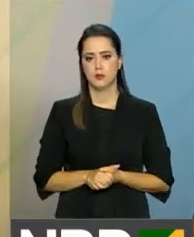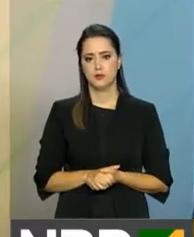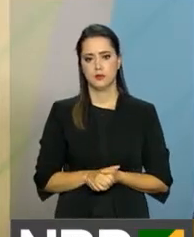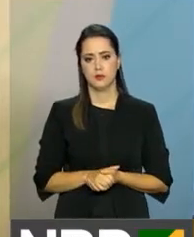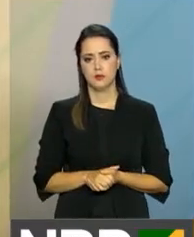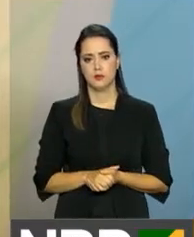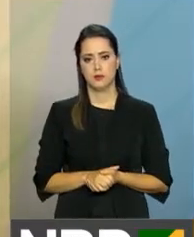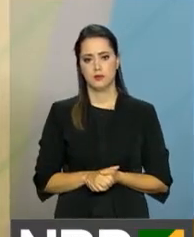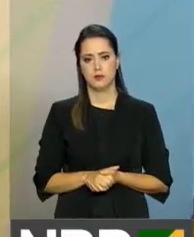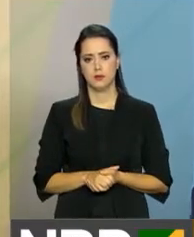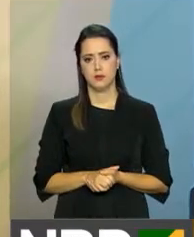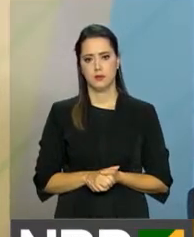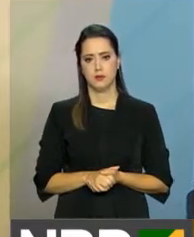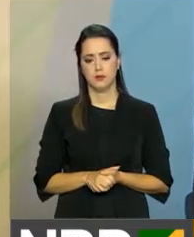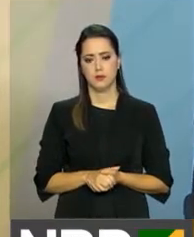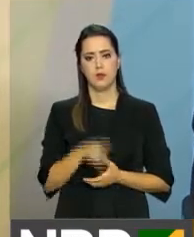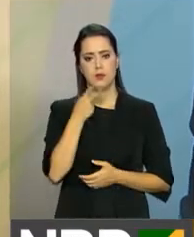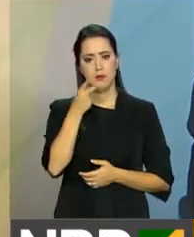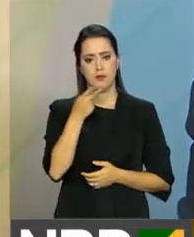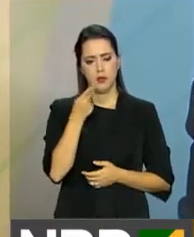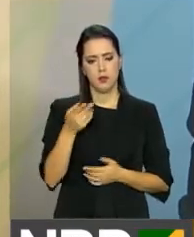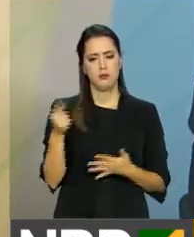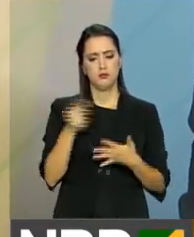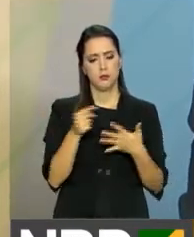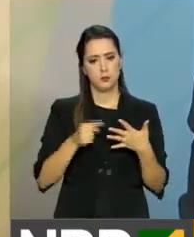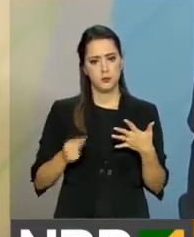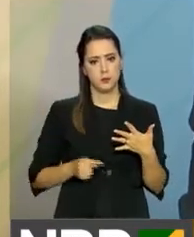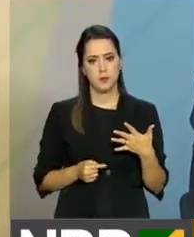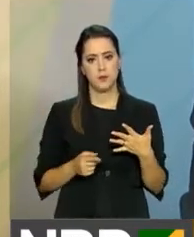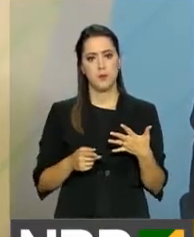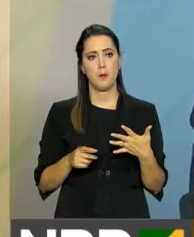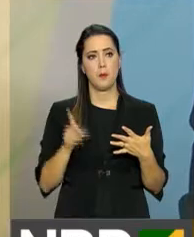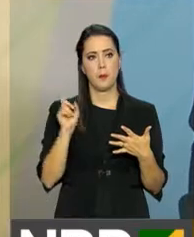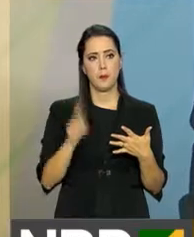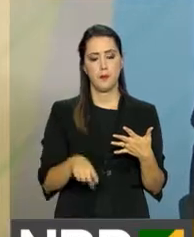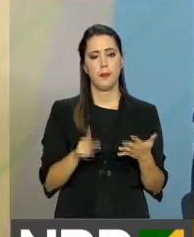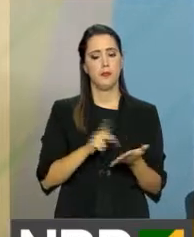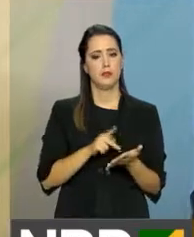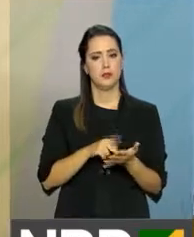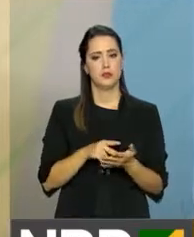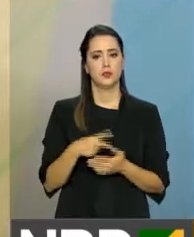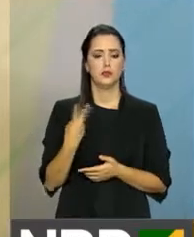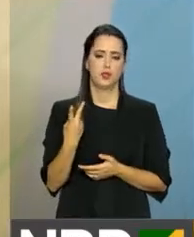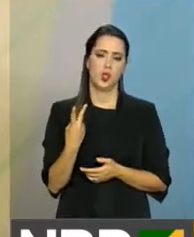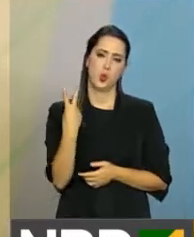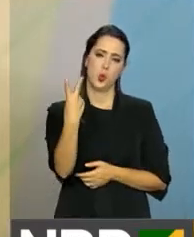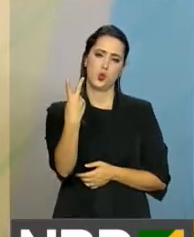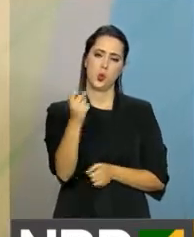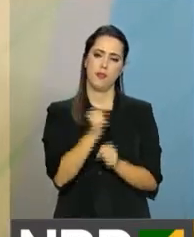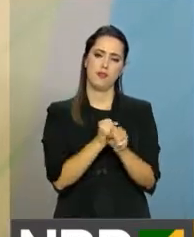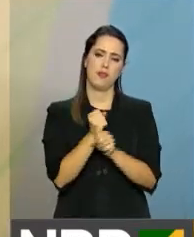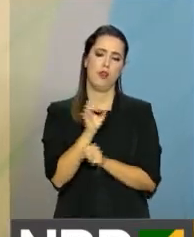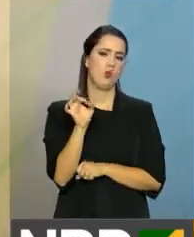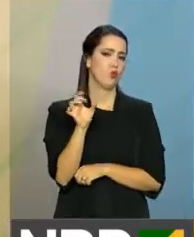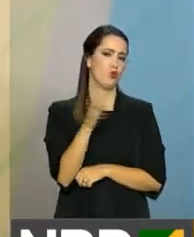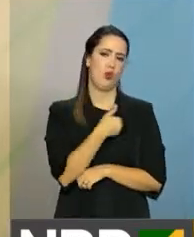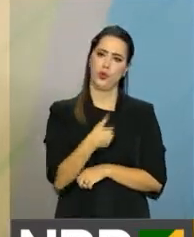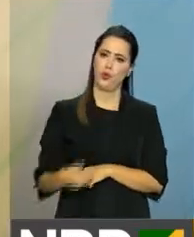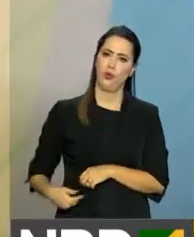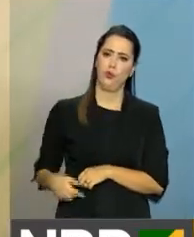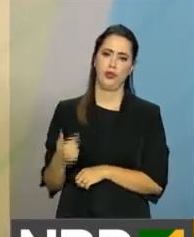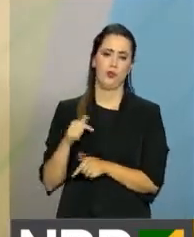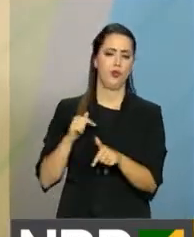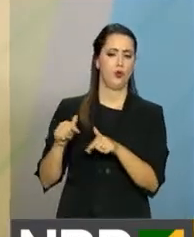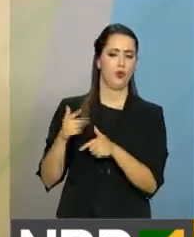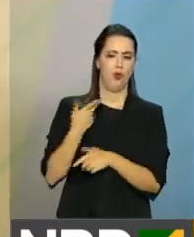de cor todas as conquistas que o breve mente relatei o fato é que o governo de dois anos não tem dois anos ainda não é eu